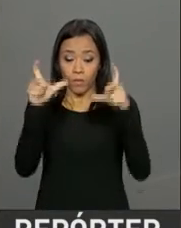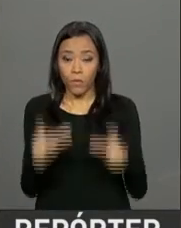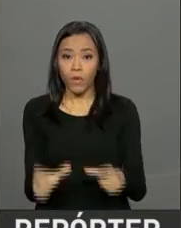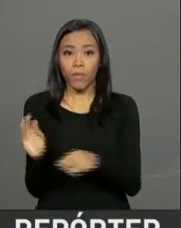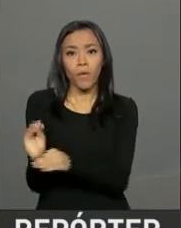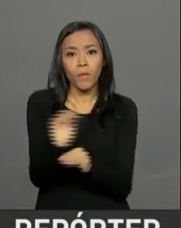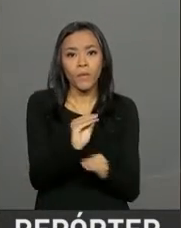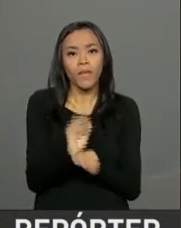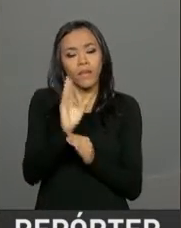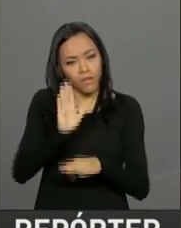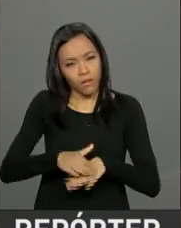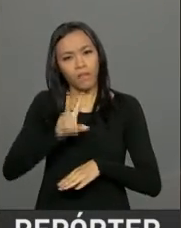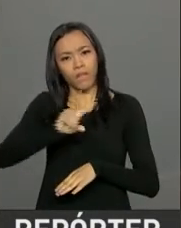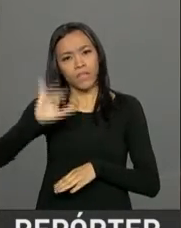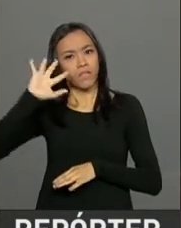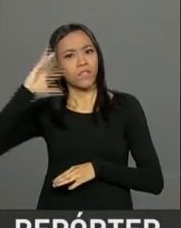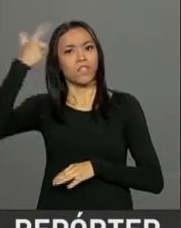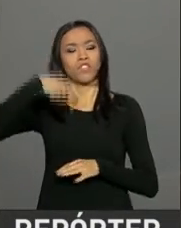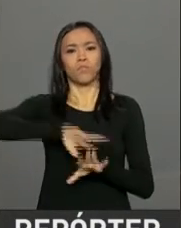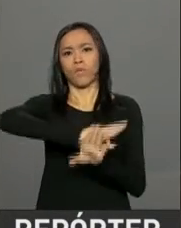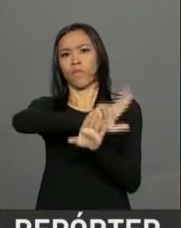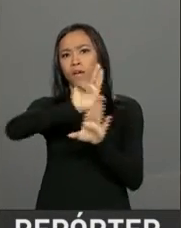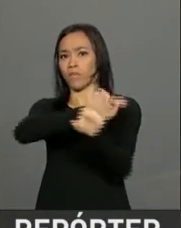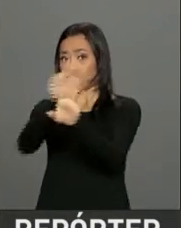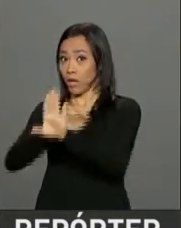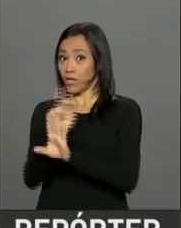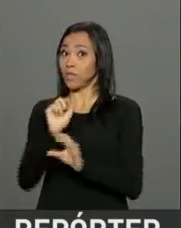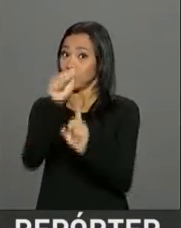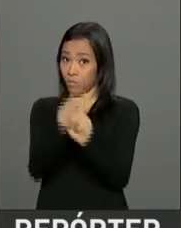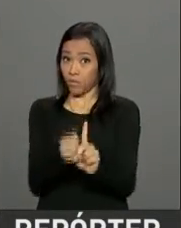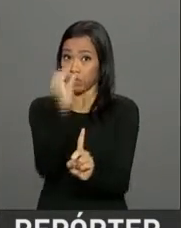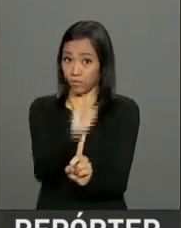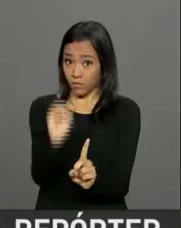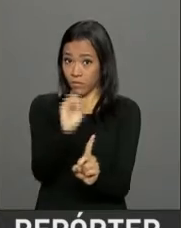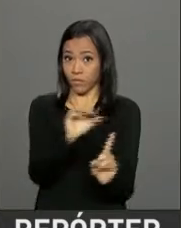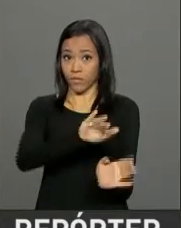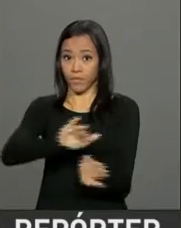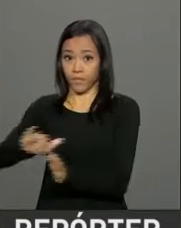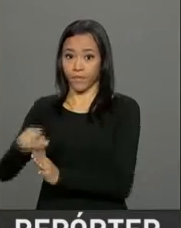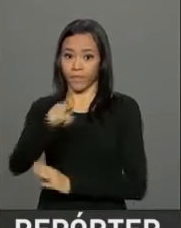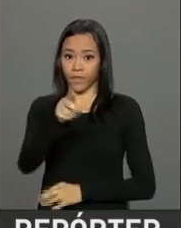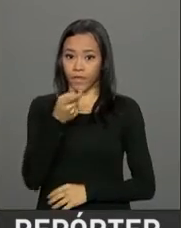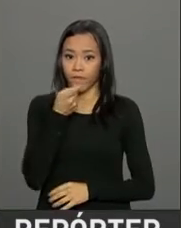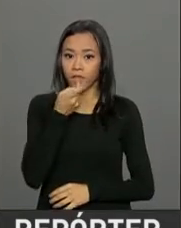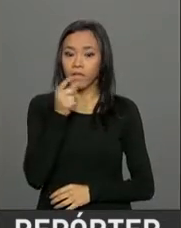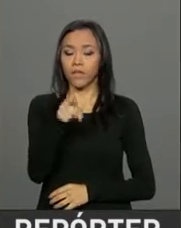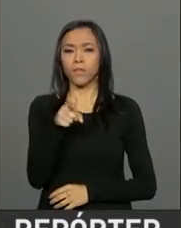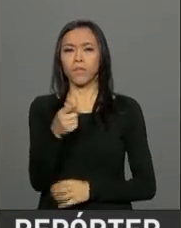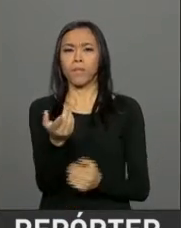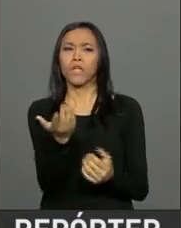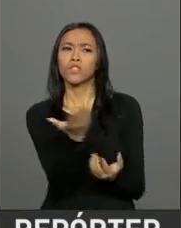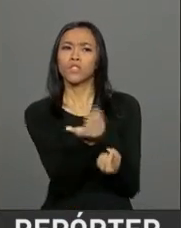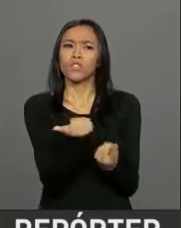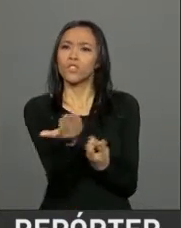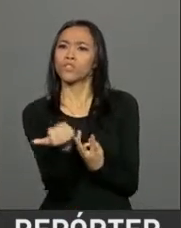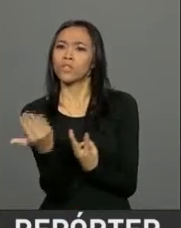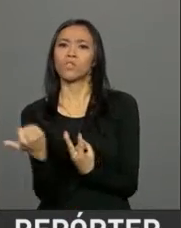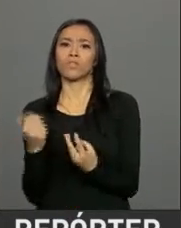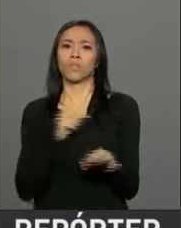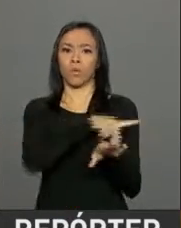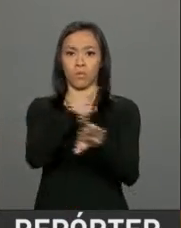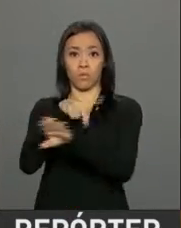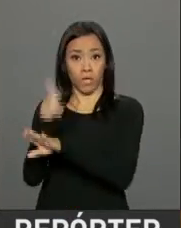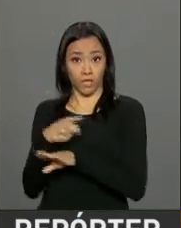pela comunidade internacional em outubro. Para sensibilizar os países que têm votado contra